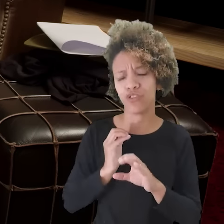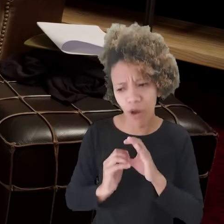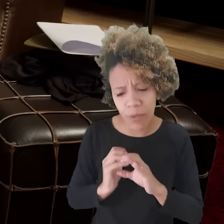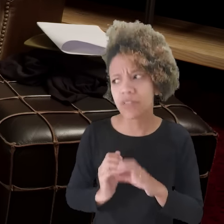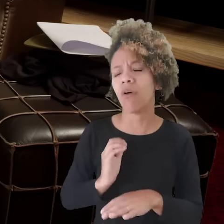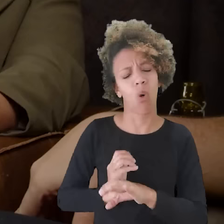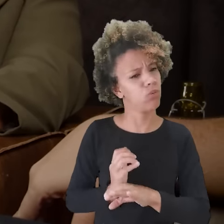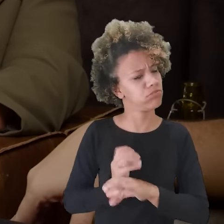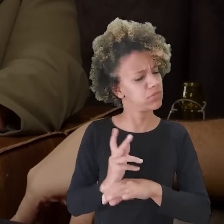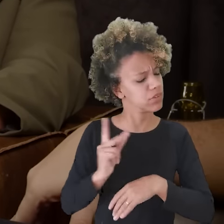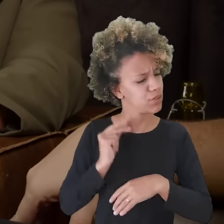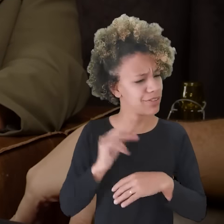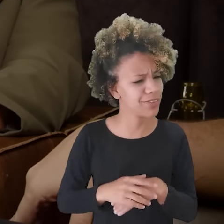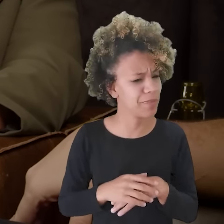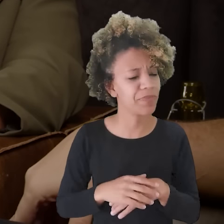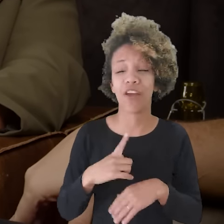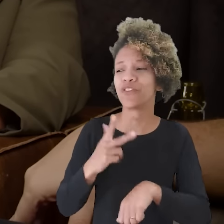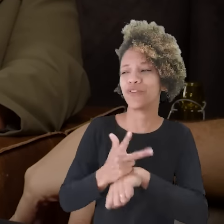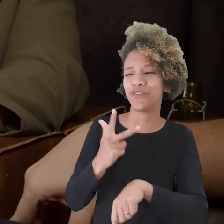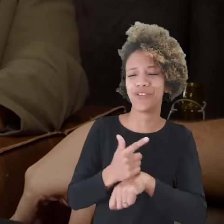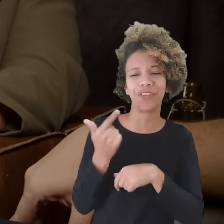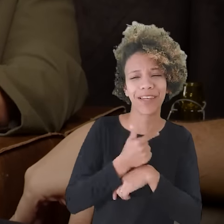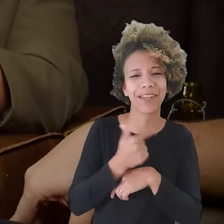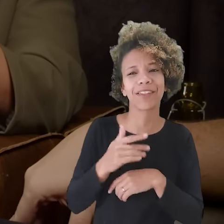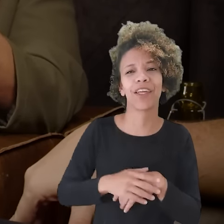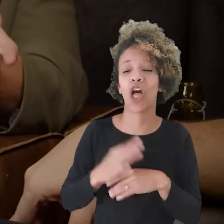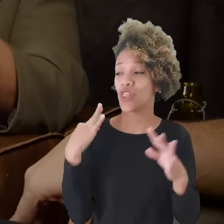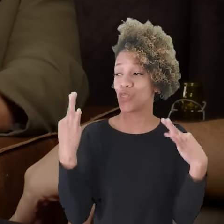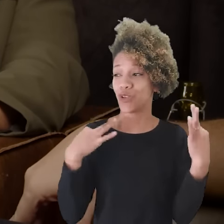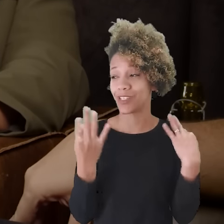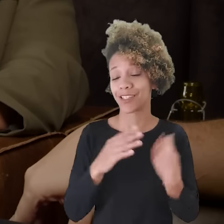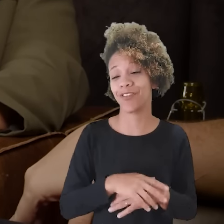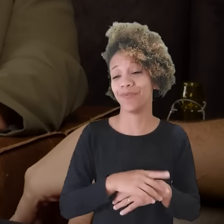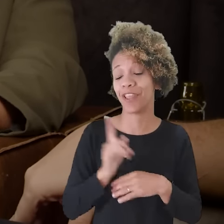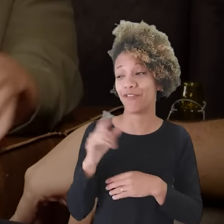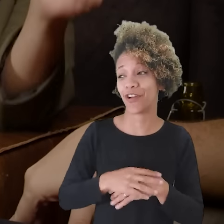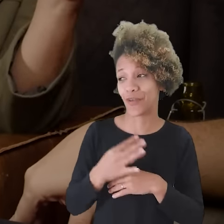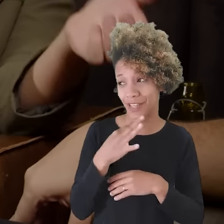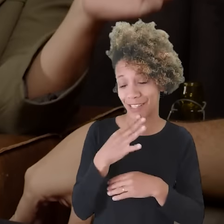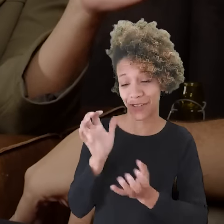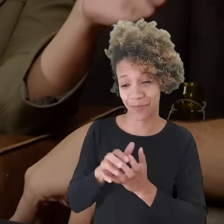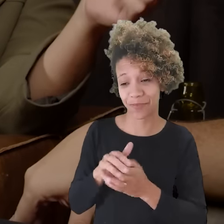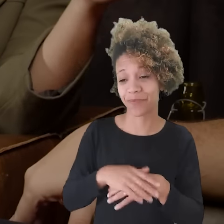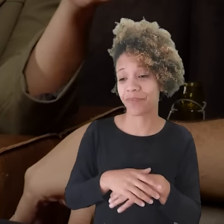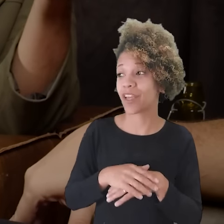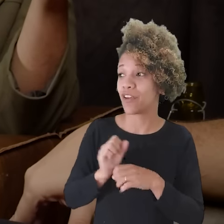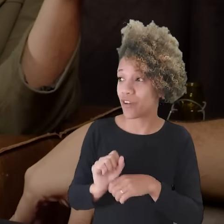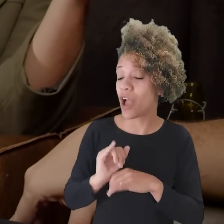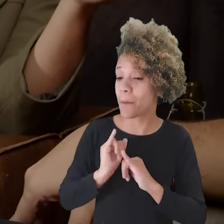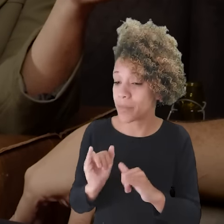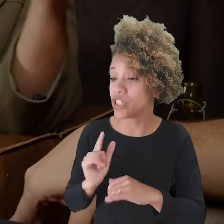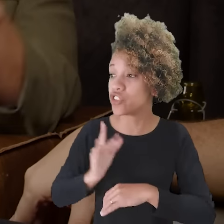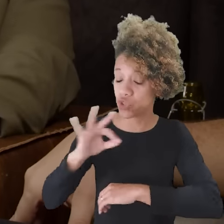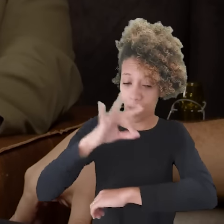tem um cara que fez um vídeo engraçado que era um cara que tava turistando ele foi pro Recife e falou que foi avisar para uma menina no Recife